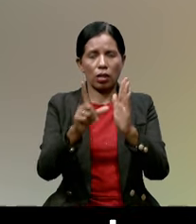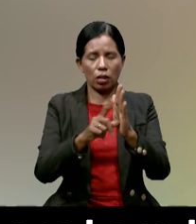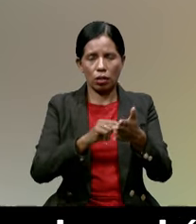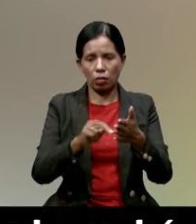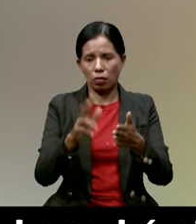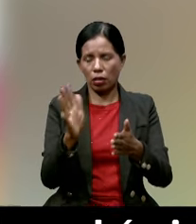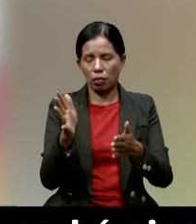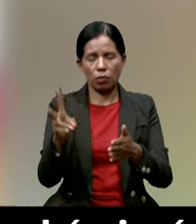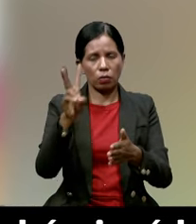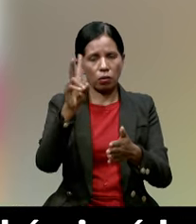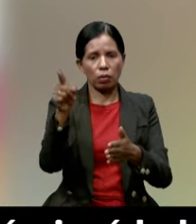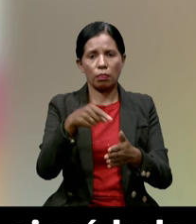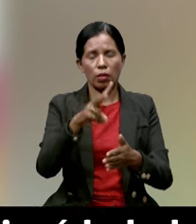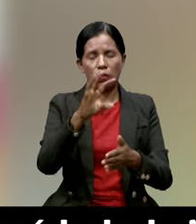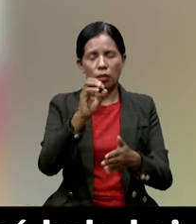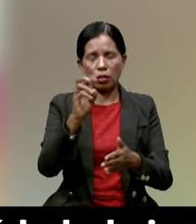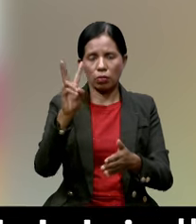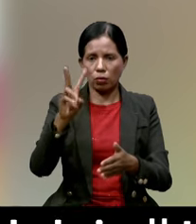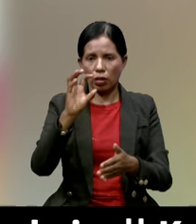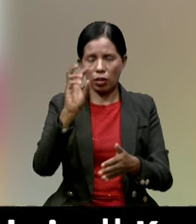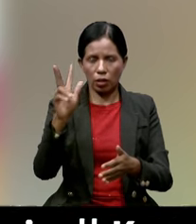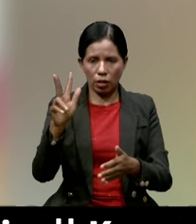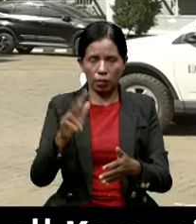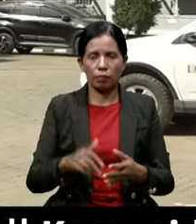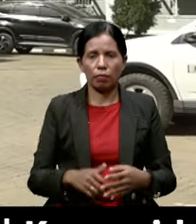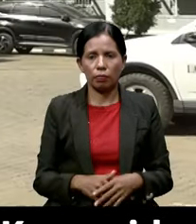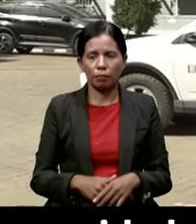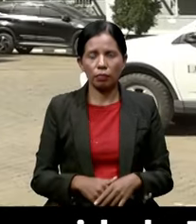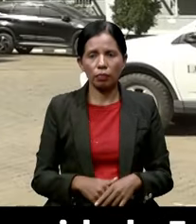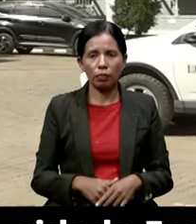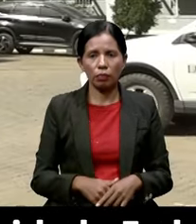52/2008 Azina Lola, Dilma Suzete, Gemen.